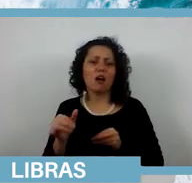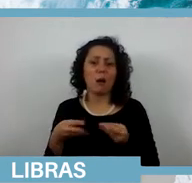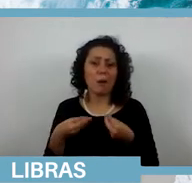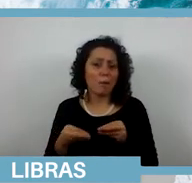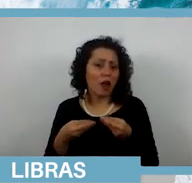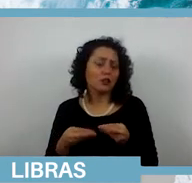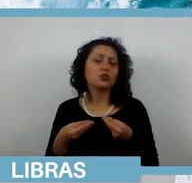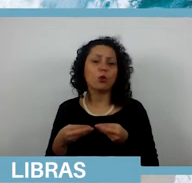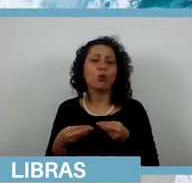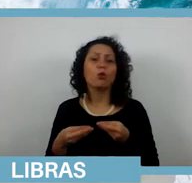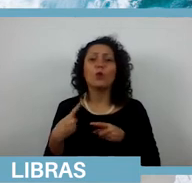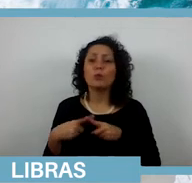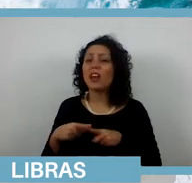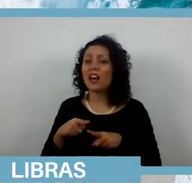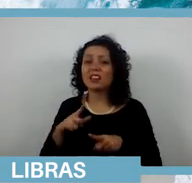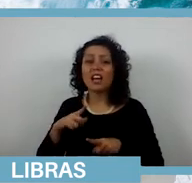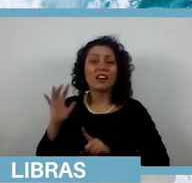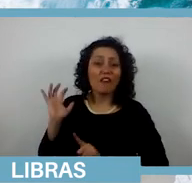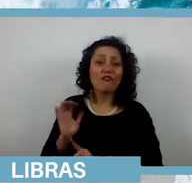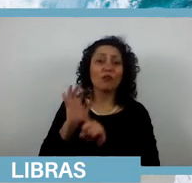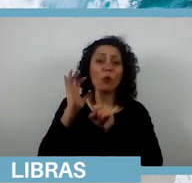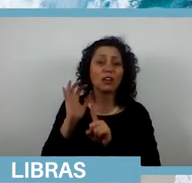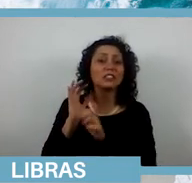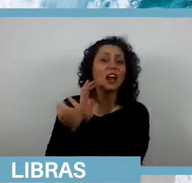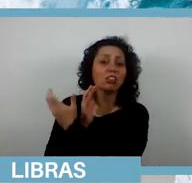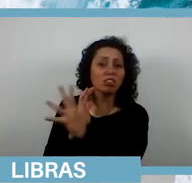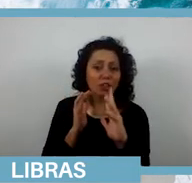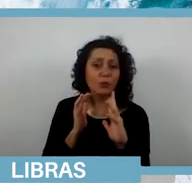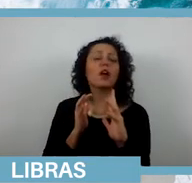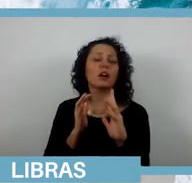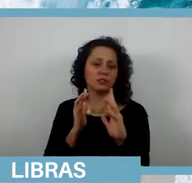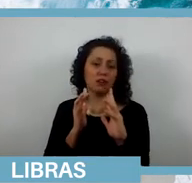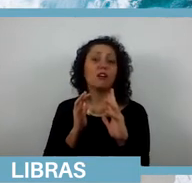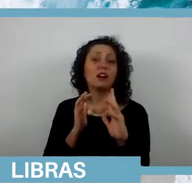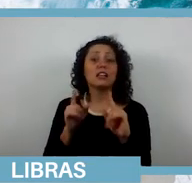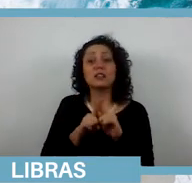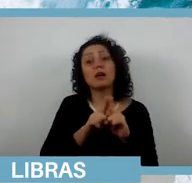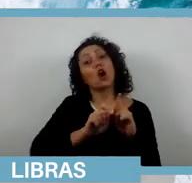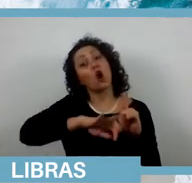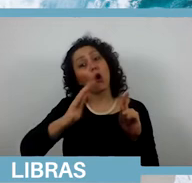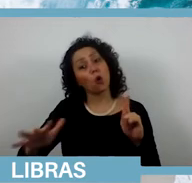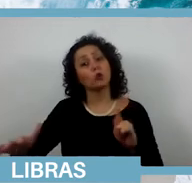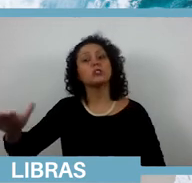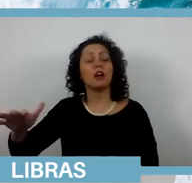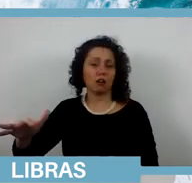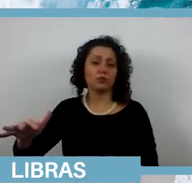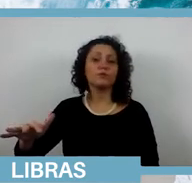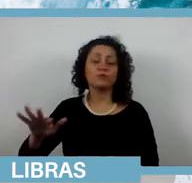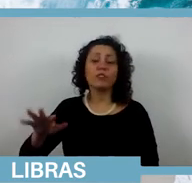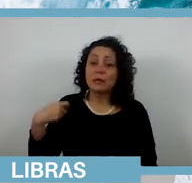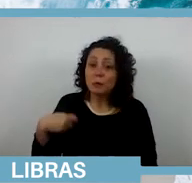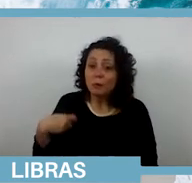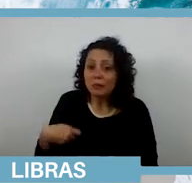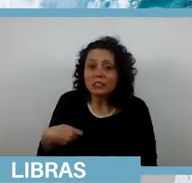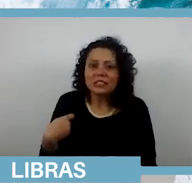que a gente vê hoje em dia do plástico e principalmente todas as consequências que chegam aí para os oceanos. Mas a gente tem que dar uma atenção especial